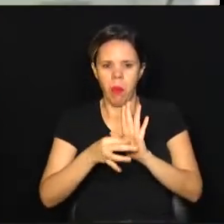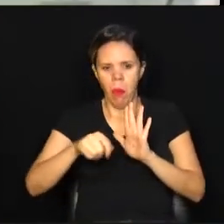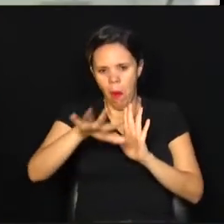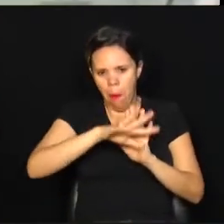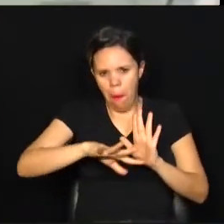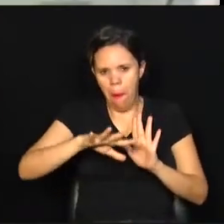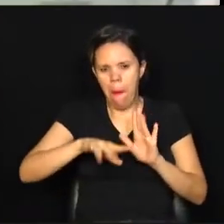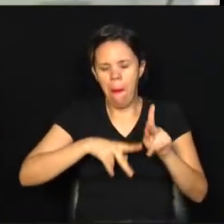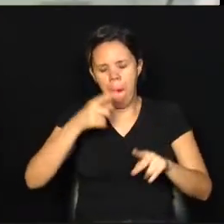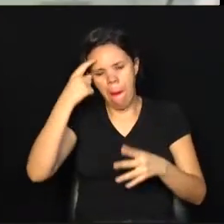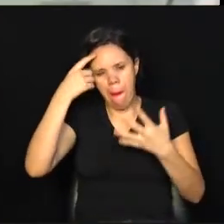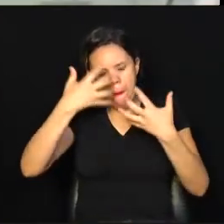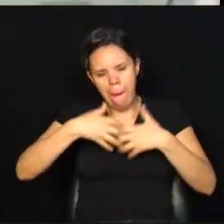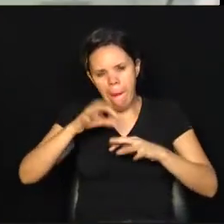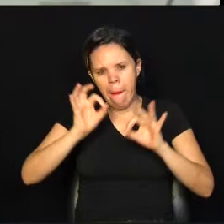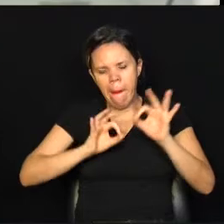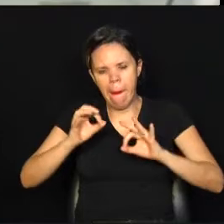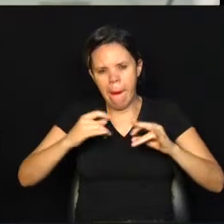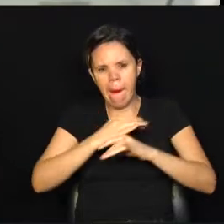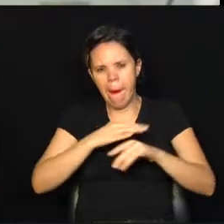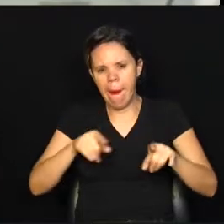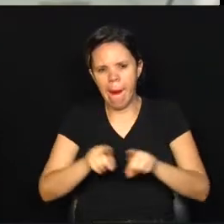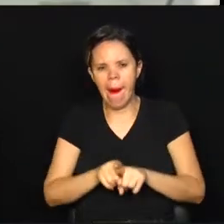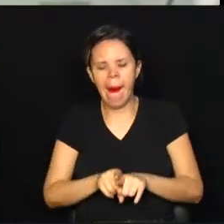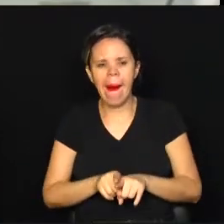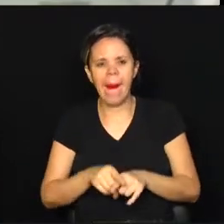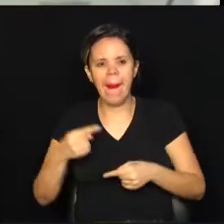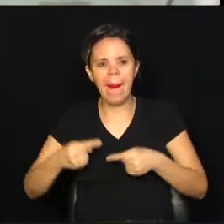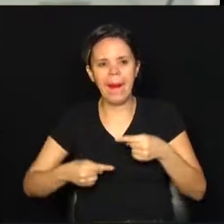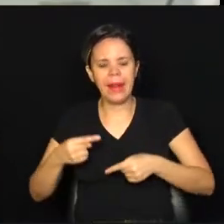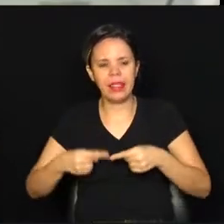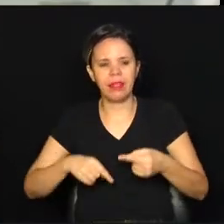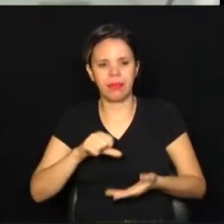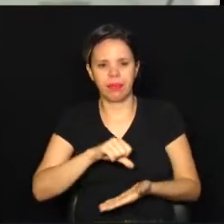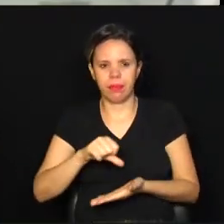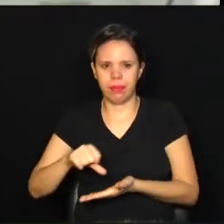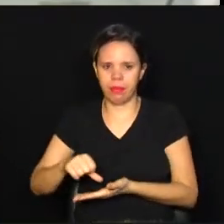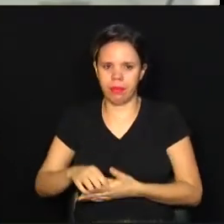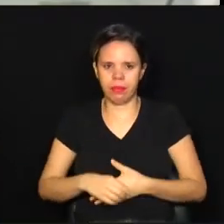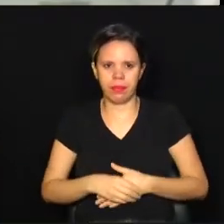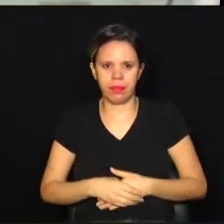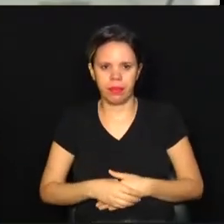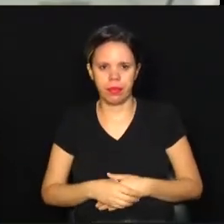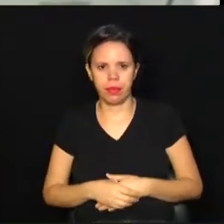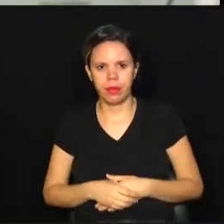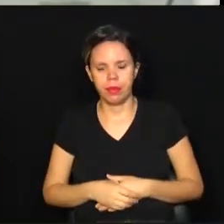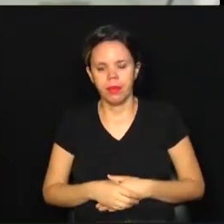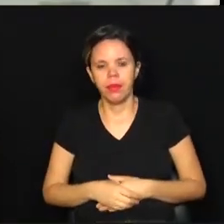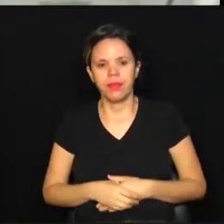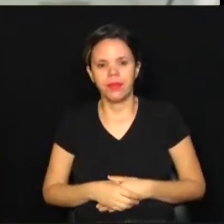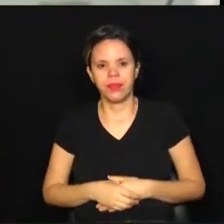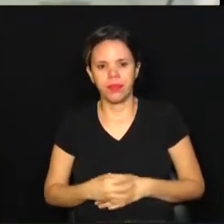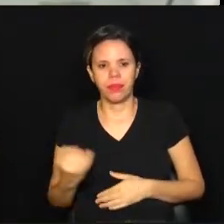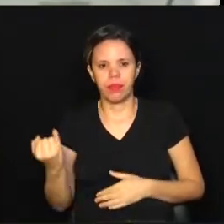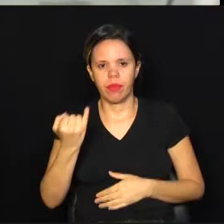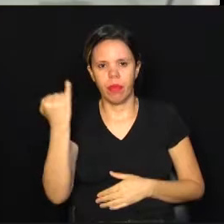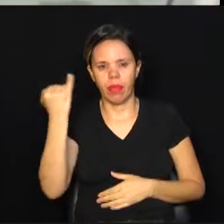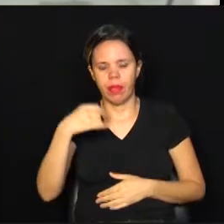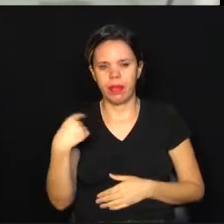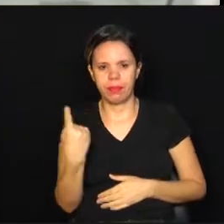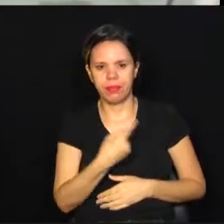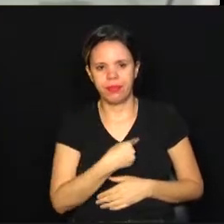aqui que pensam o planejamento e a política do distrito são assim importantes para